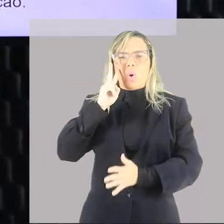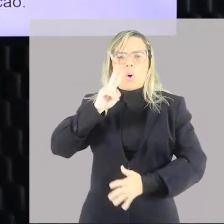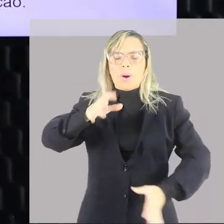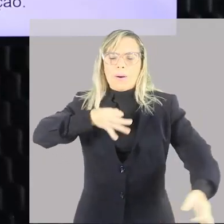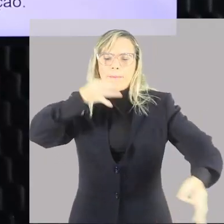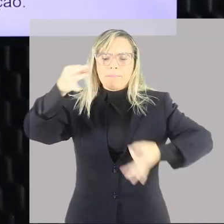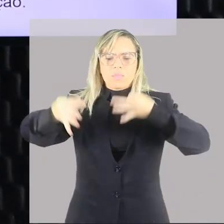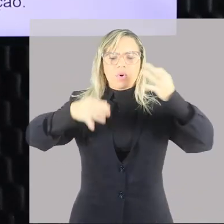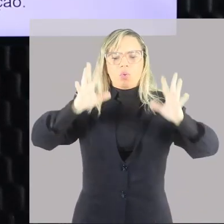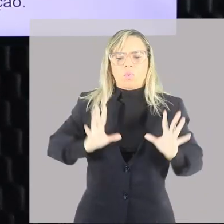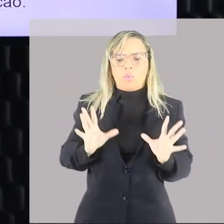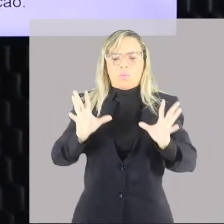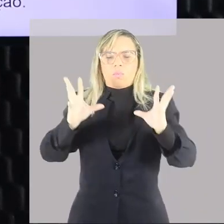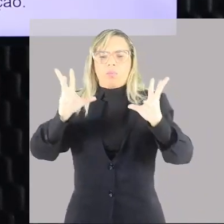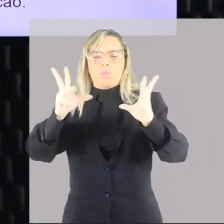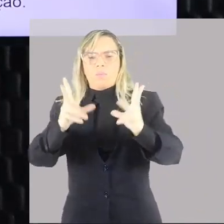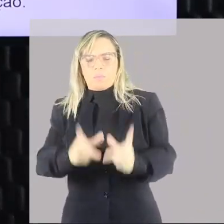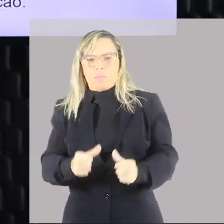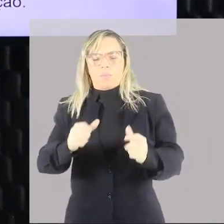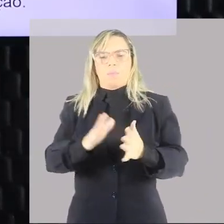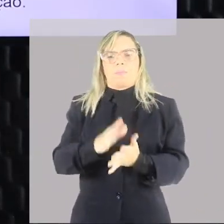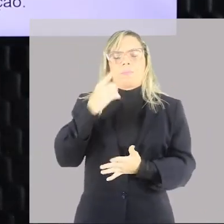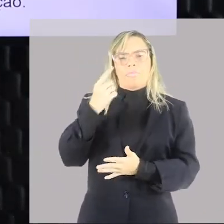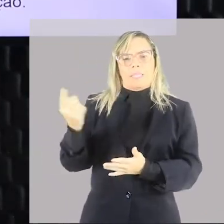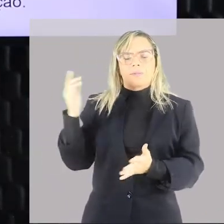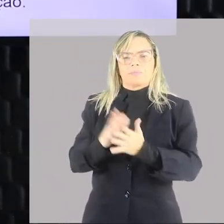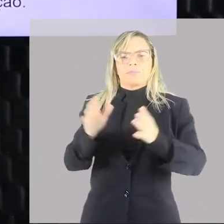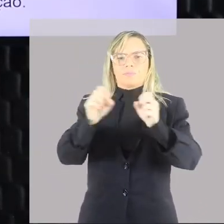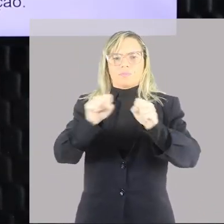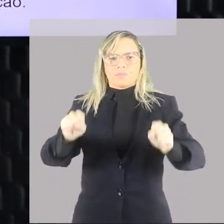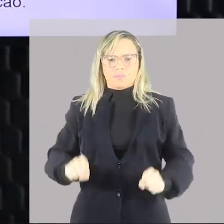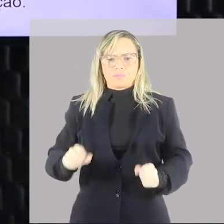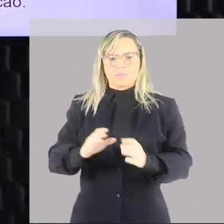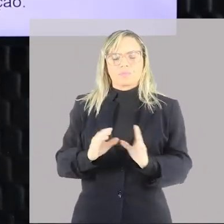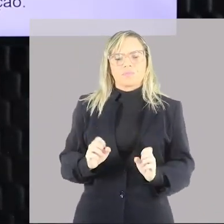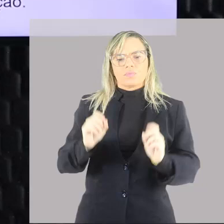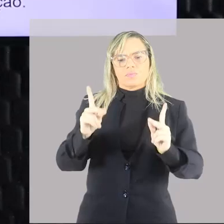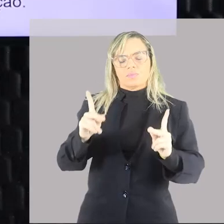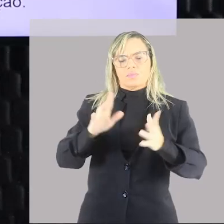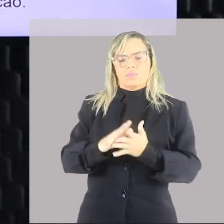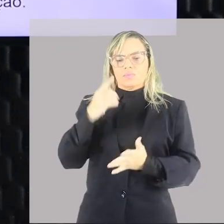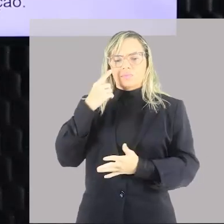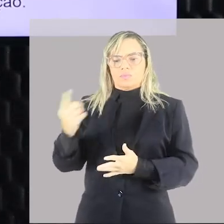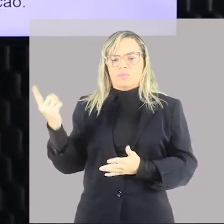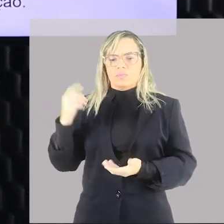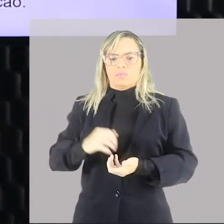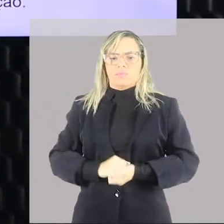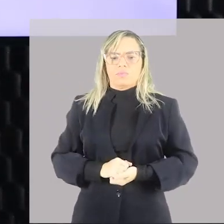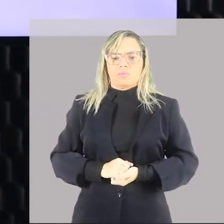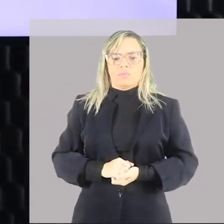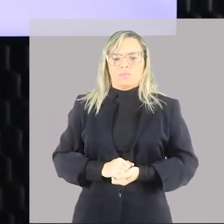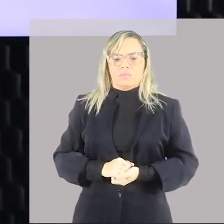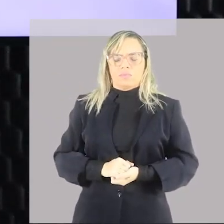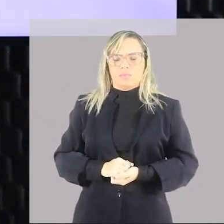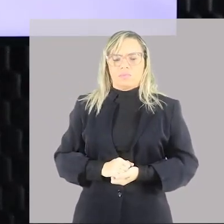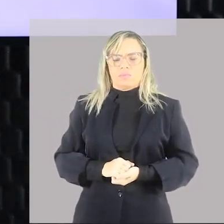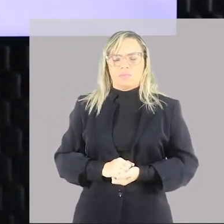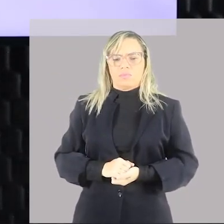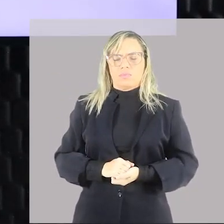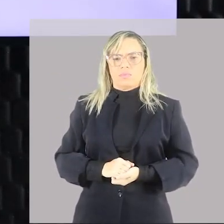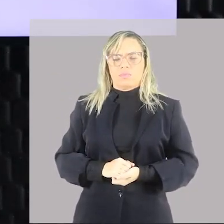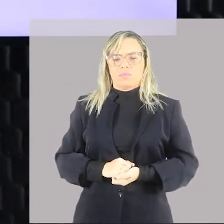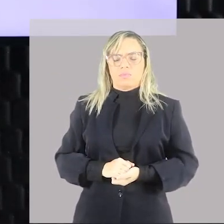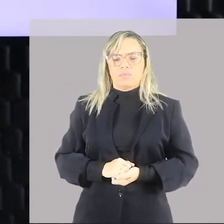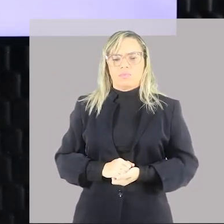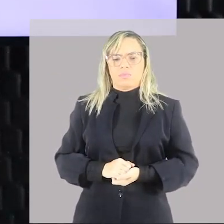todo, ou seja, uma visão maior do sistema, ok? E aqui, senhores e senhoras, tá? Quando a